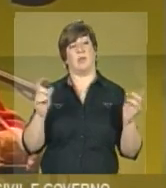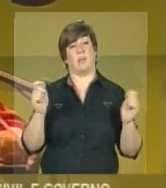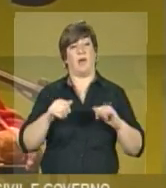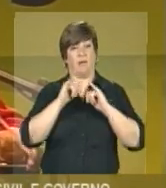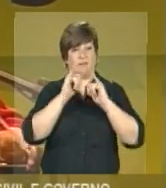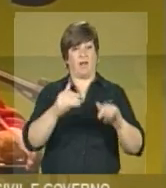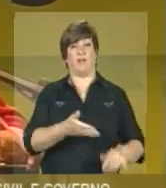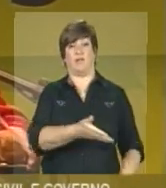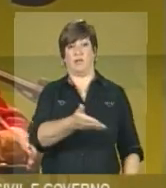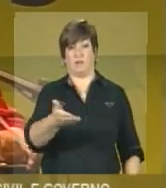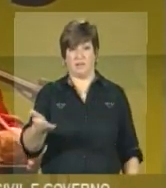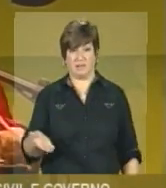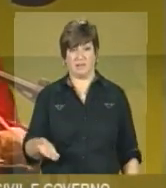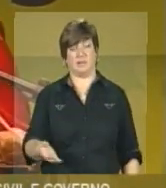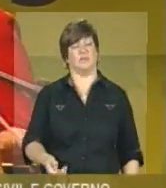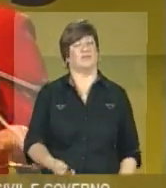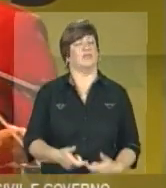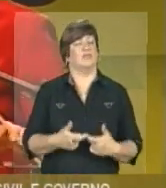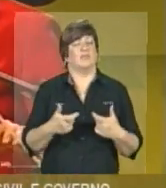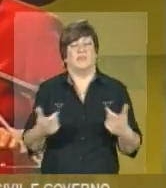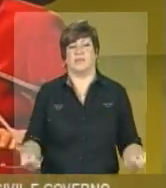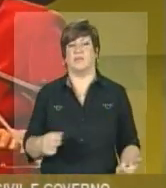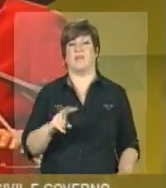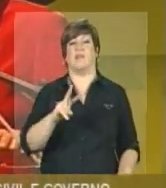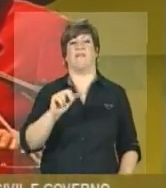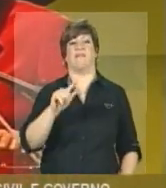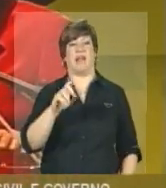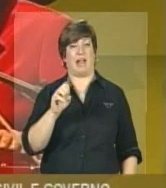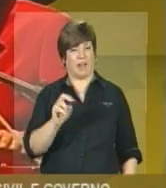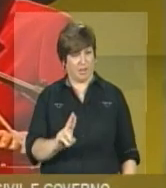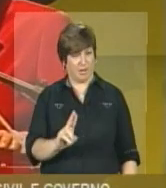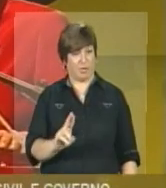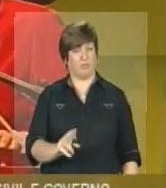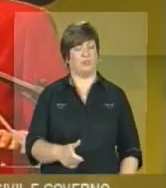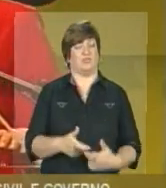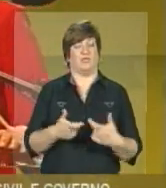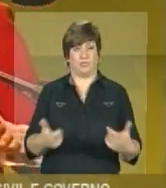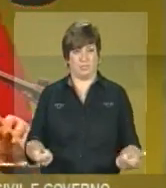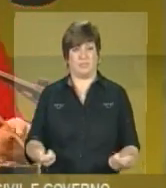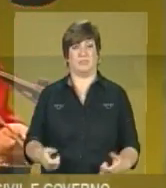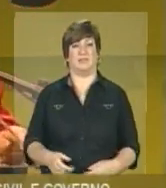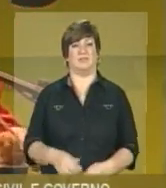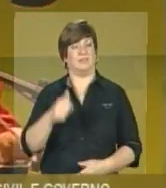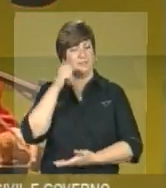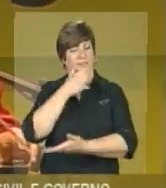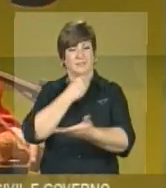dizer a vocês: valeu a pena, companheiros e companheiras.